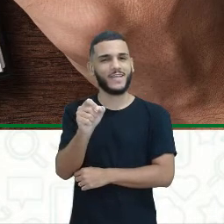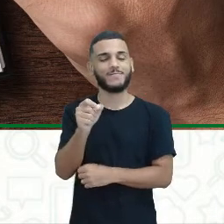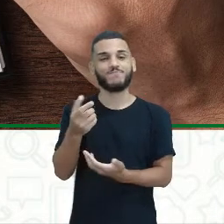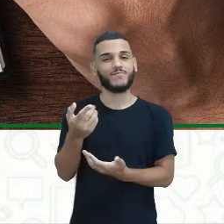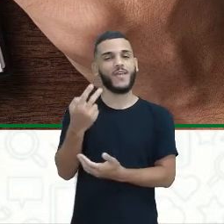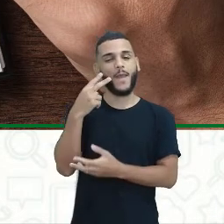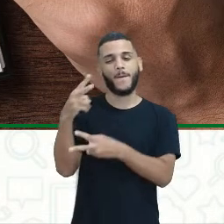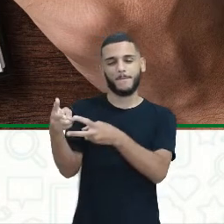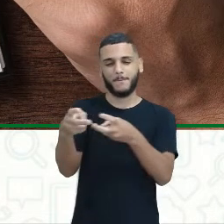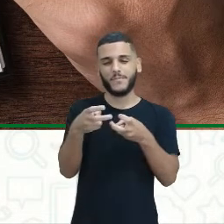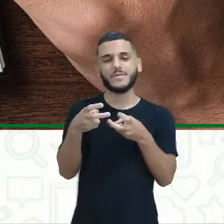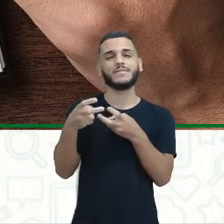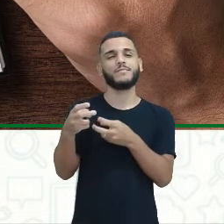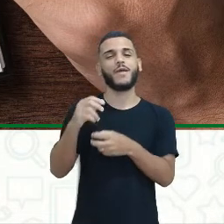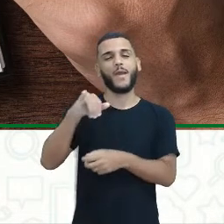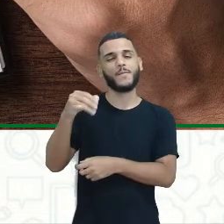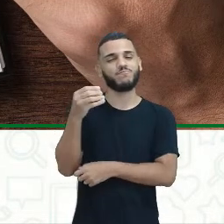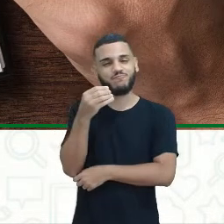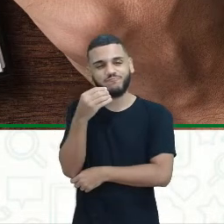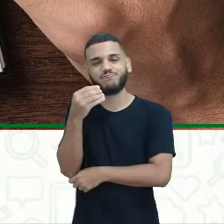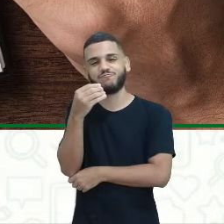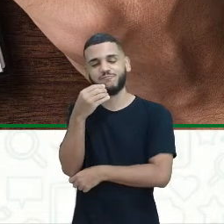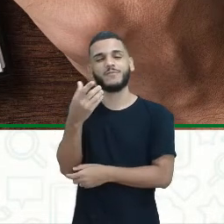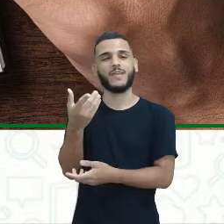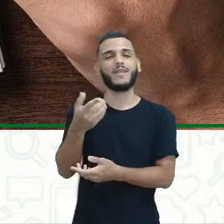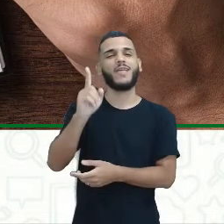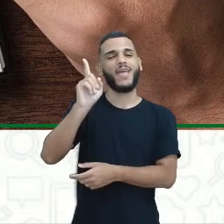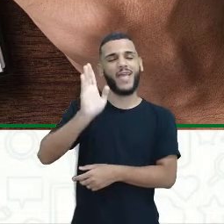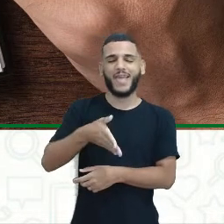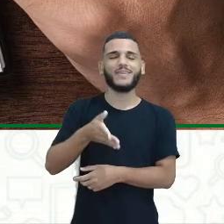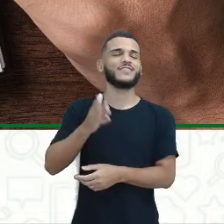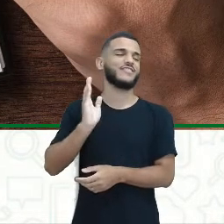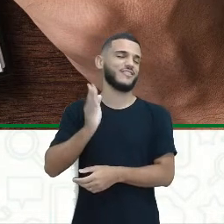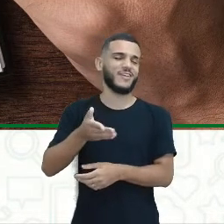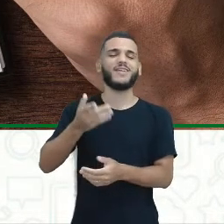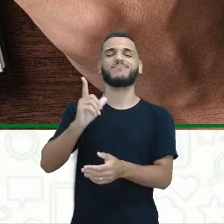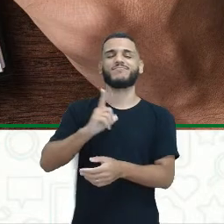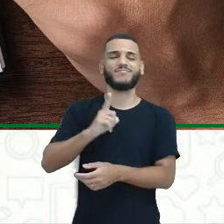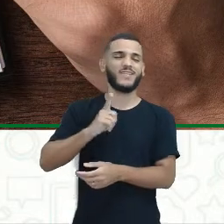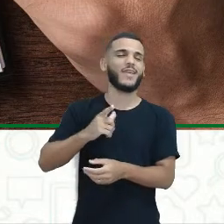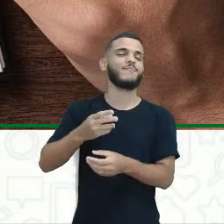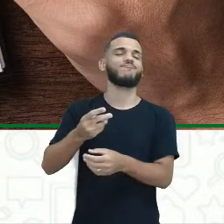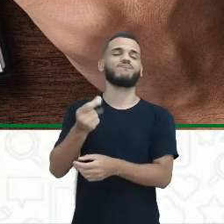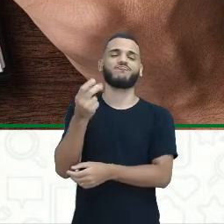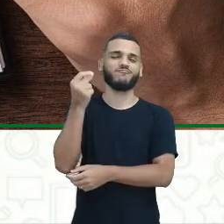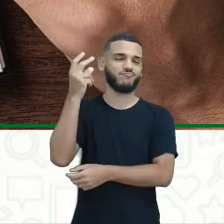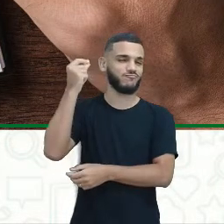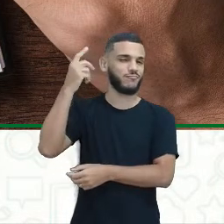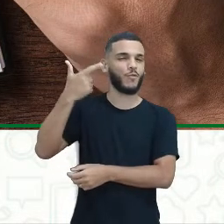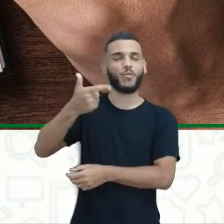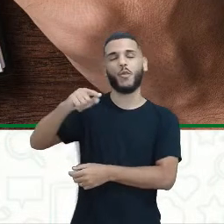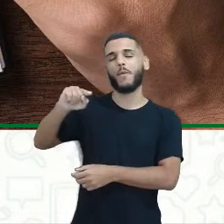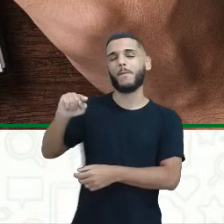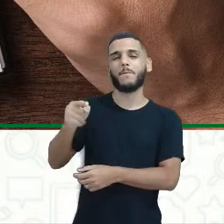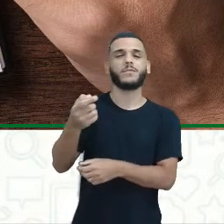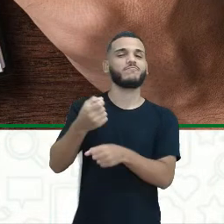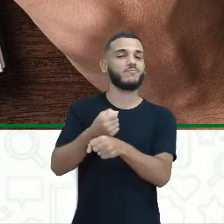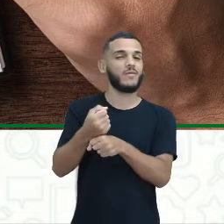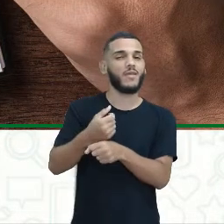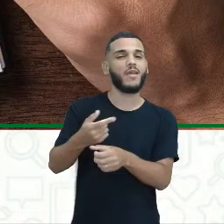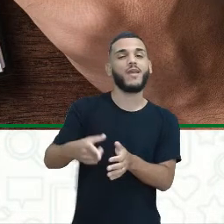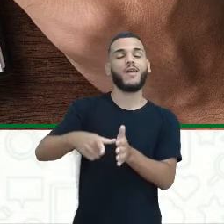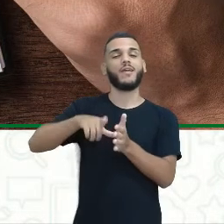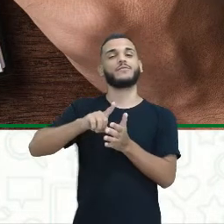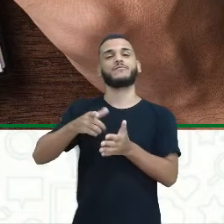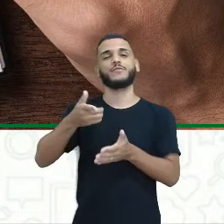que é uma prática bastante antiga, há mais de 1.000, 2.000 anos antes do nascimento